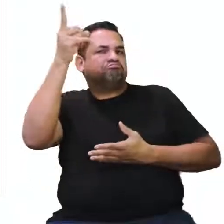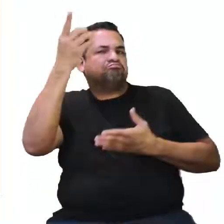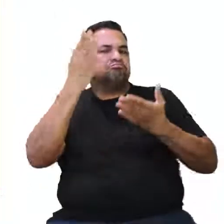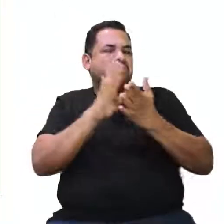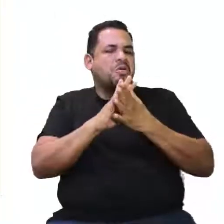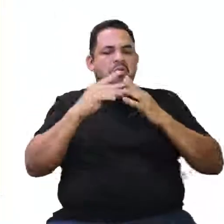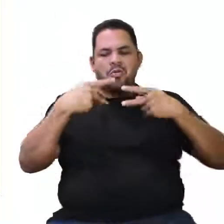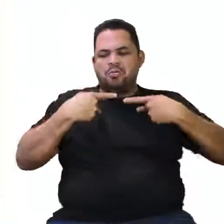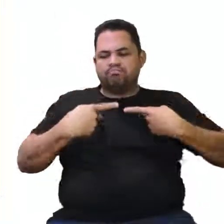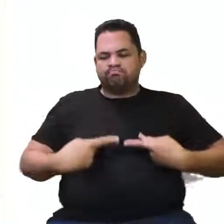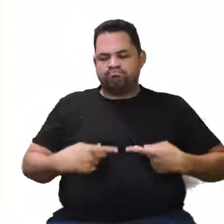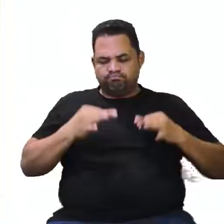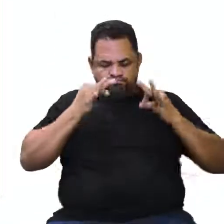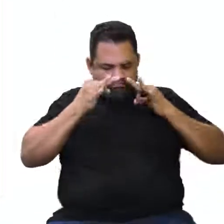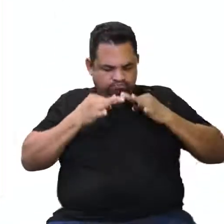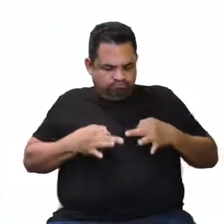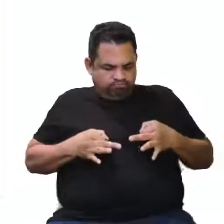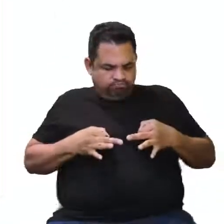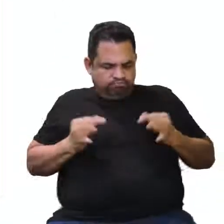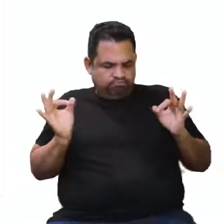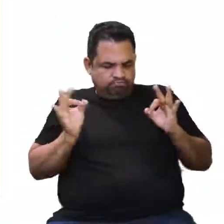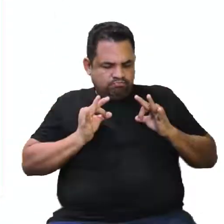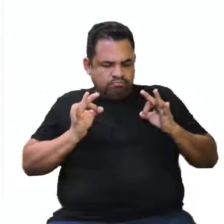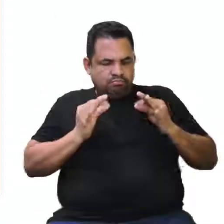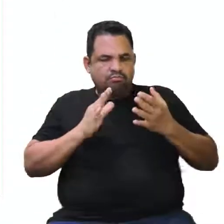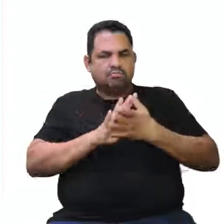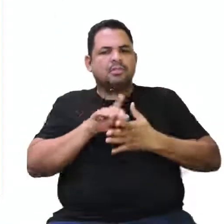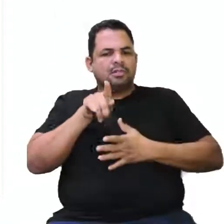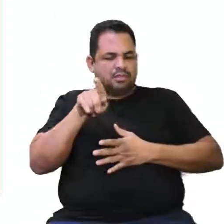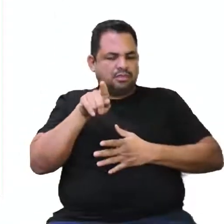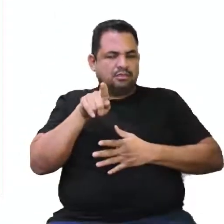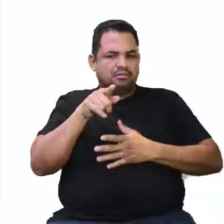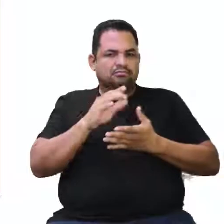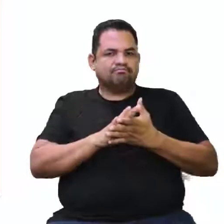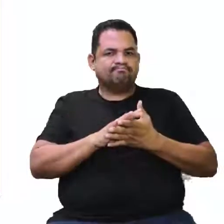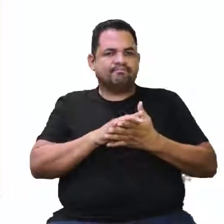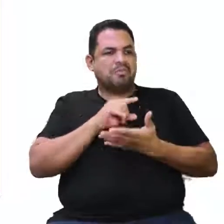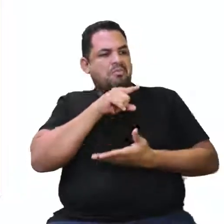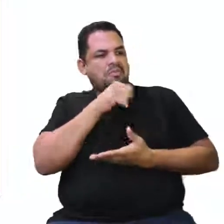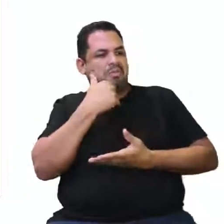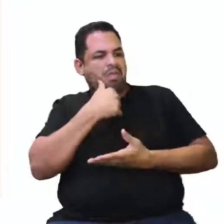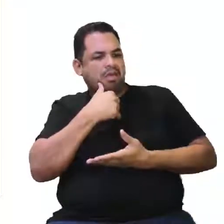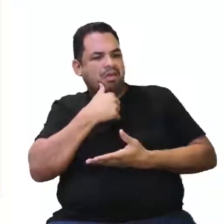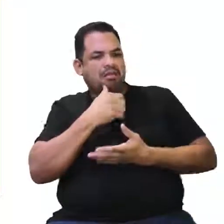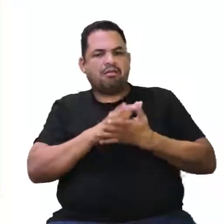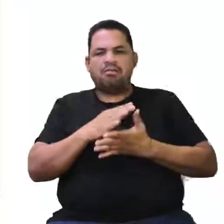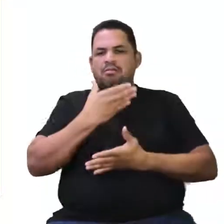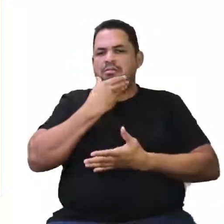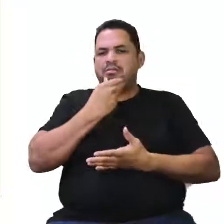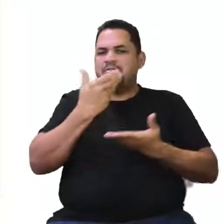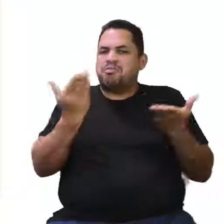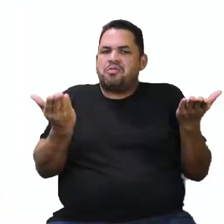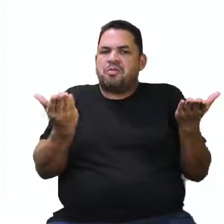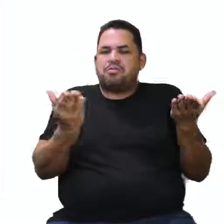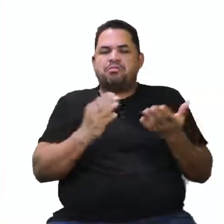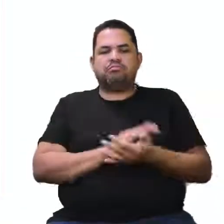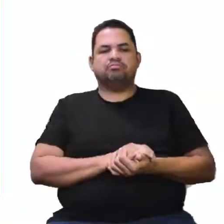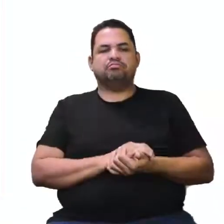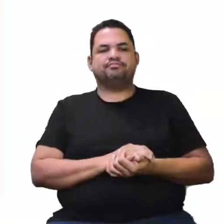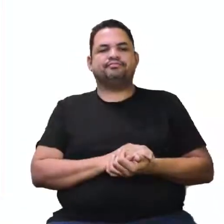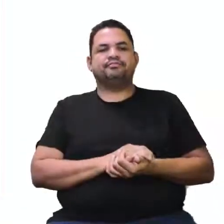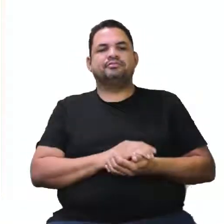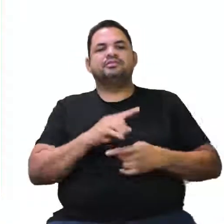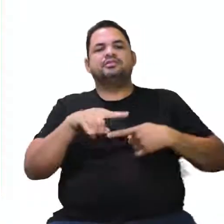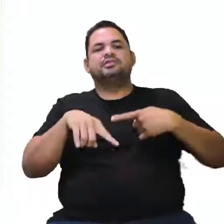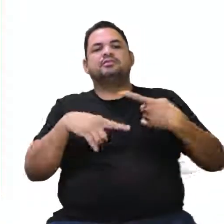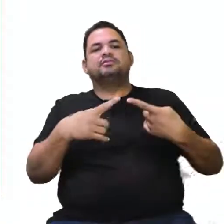ser esse corpo perfeito? Será que o corpo é o dele ou dela? Então, boas reflexões vão vir por aí.